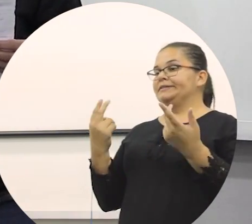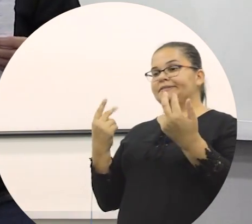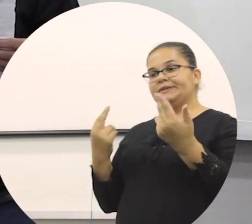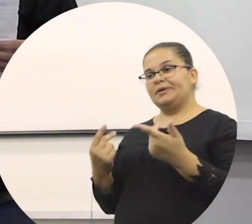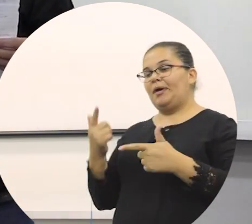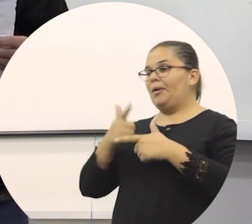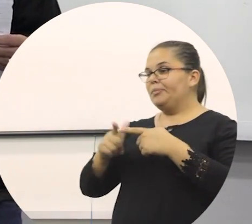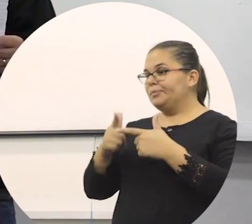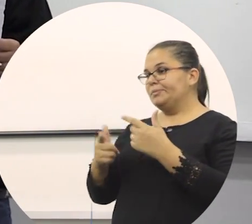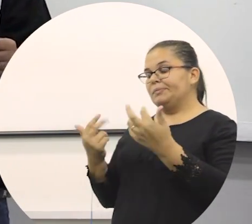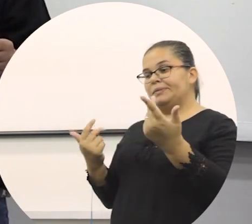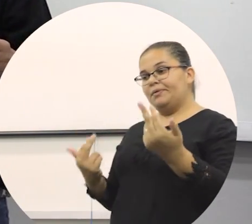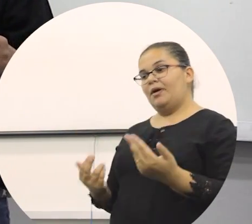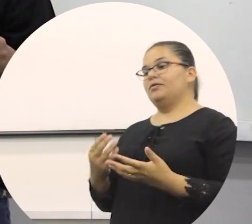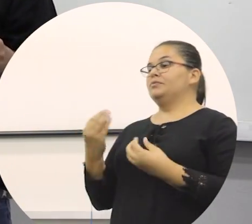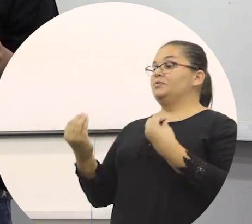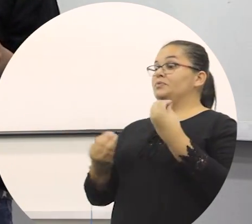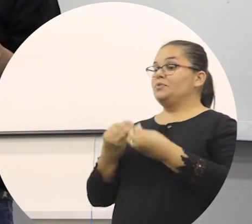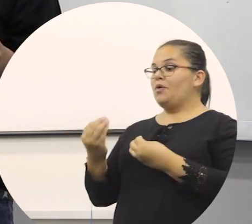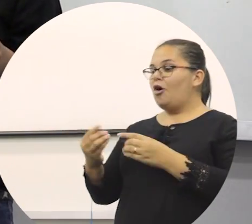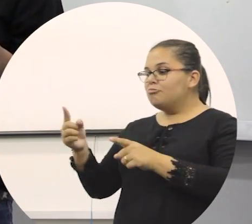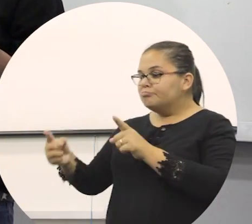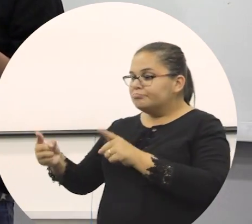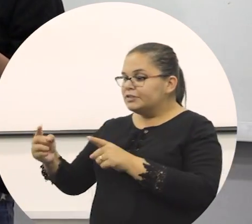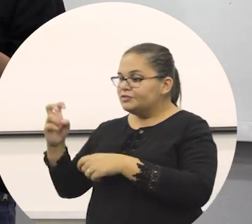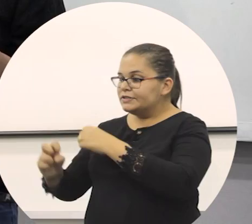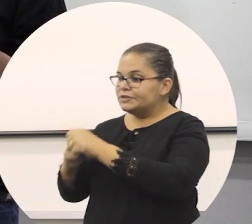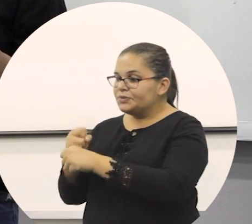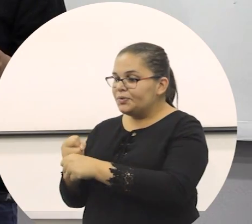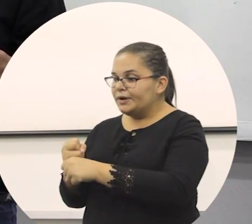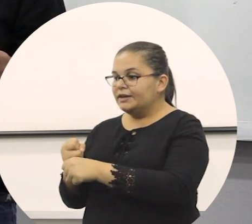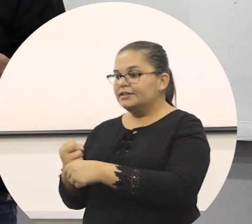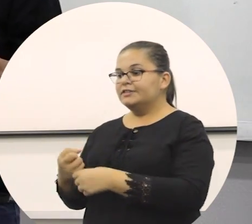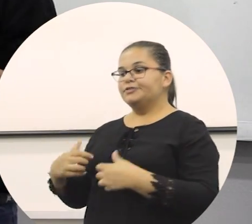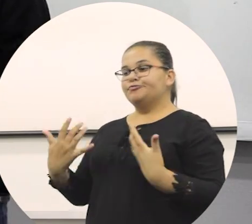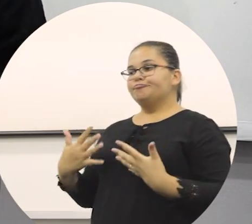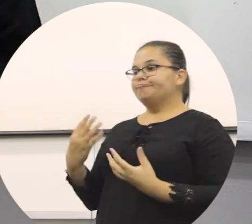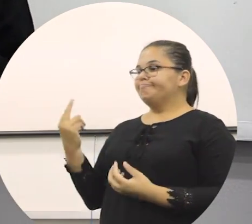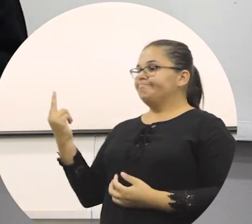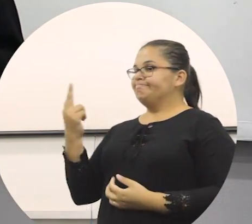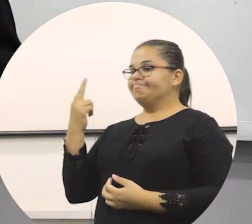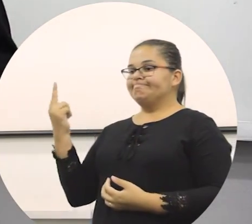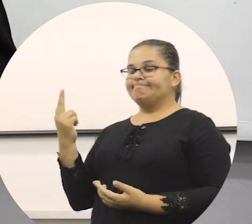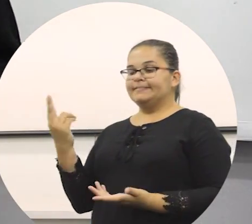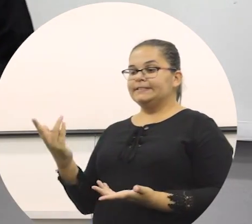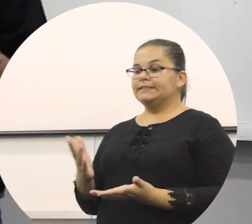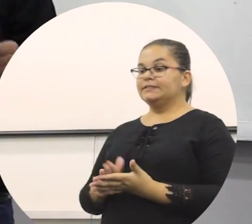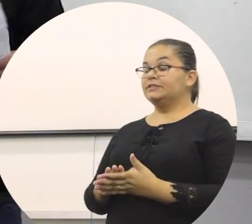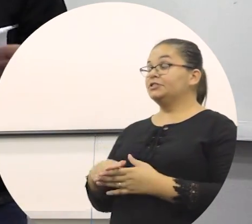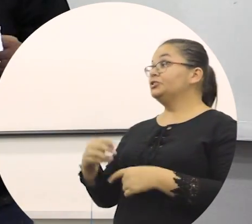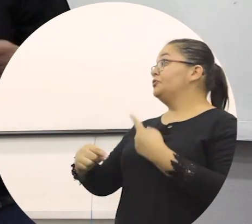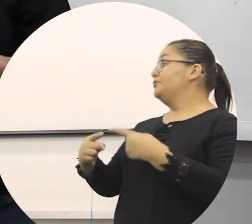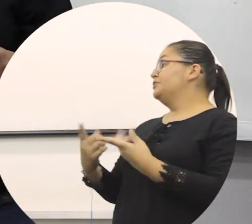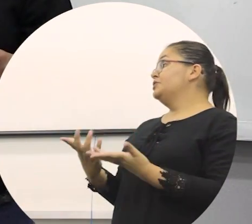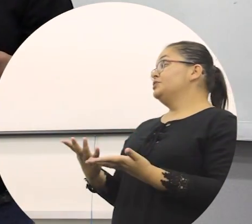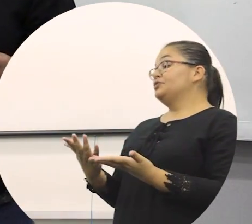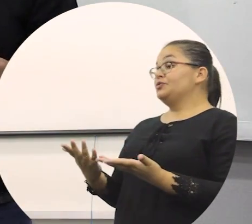esse prazo mais curto. E a gente conversou bastante sobre isso, né? Então a gente meio que se perdeu, mas